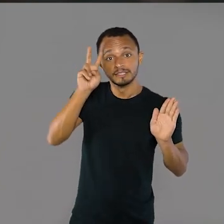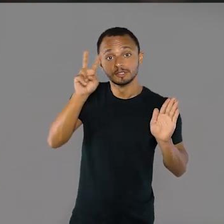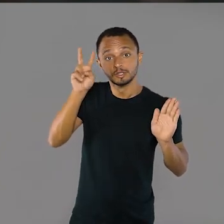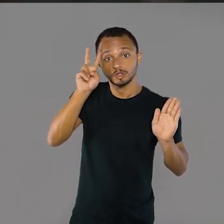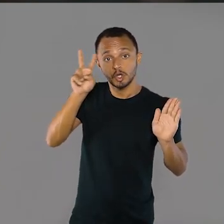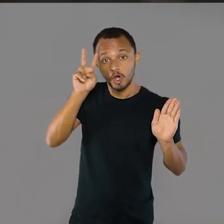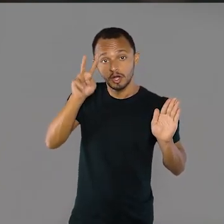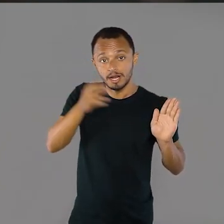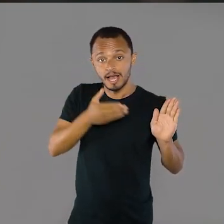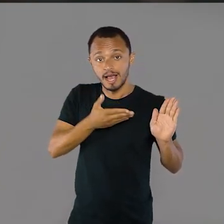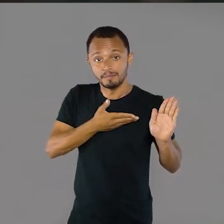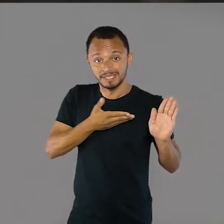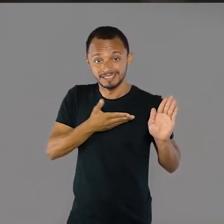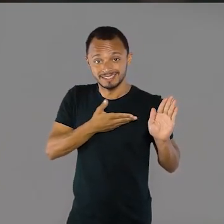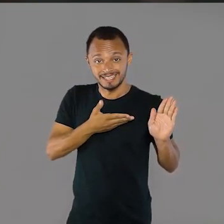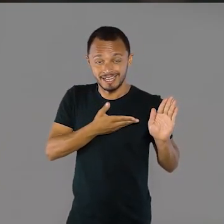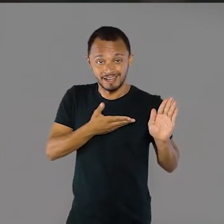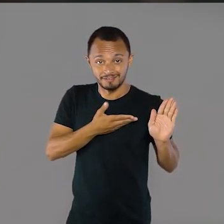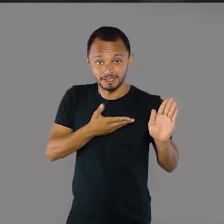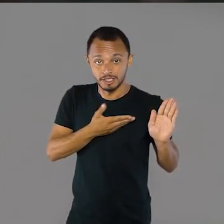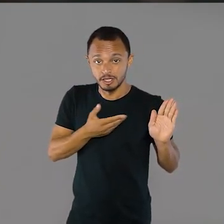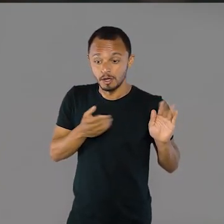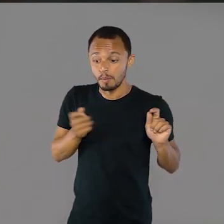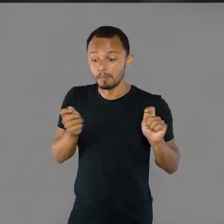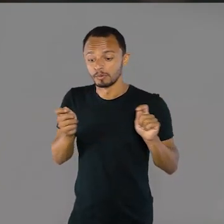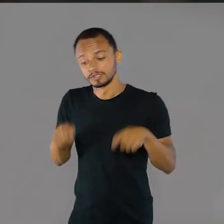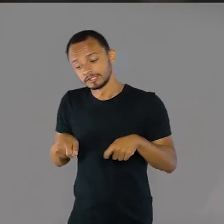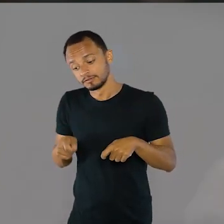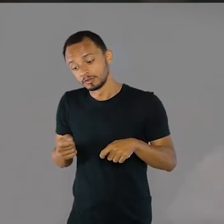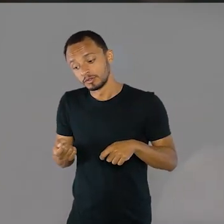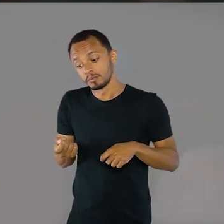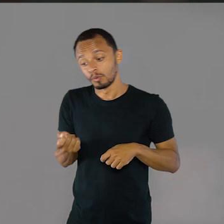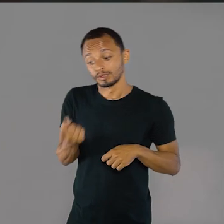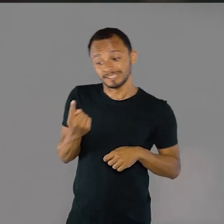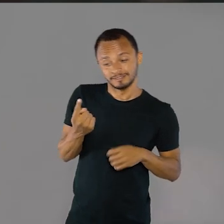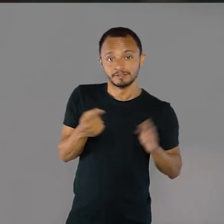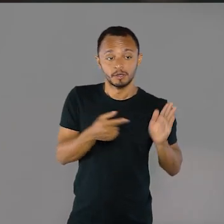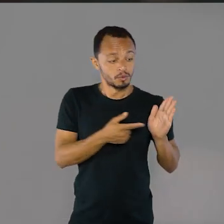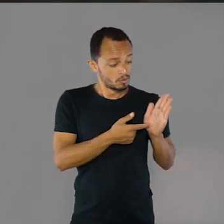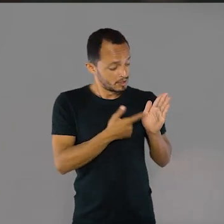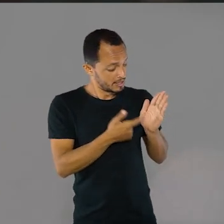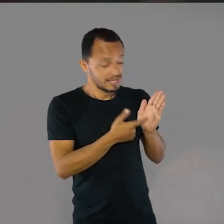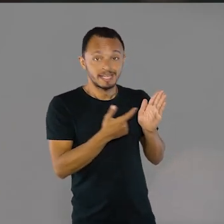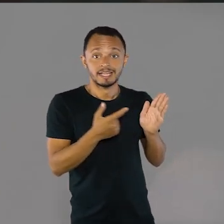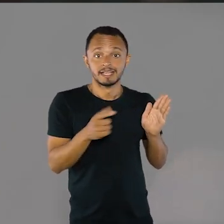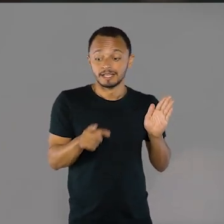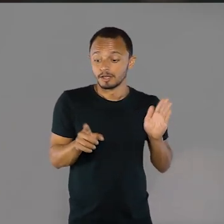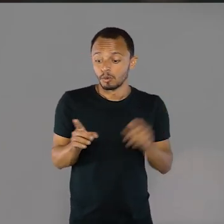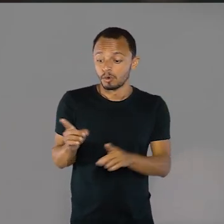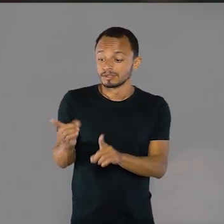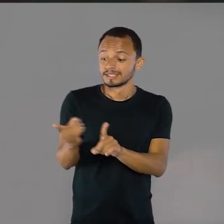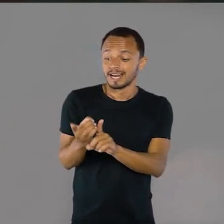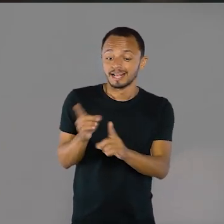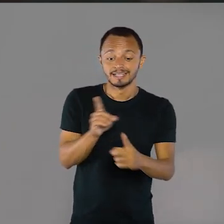amizade possível e impossível para alguns, e como trabalhar as diferenças.